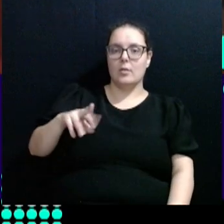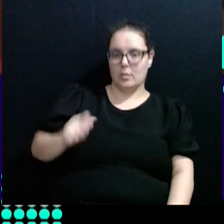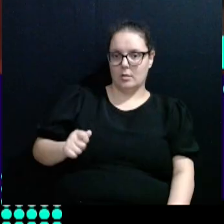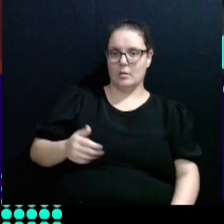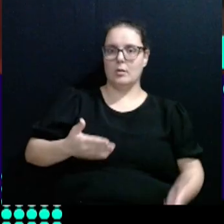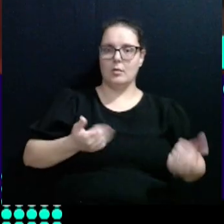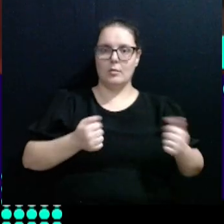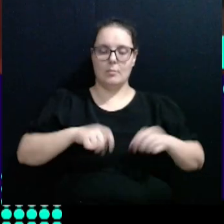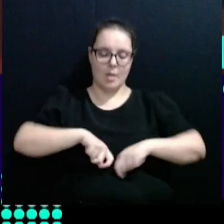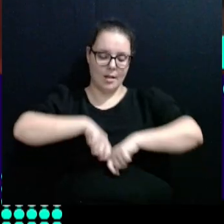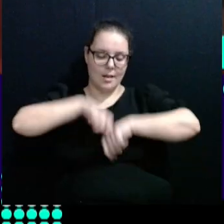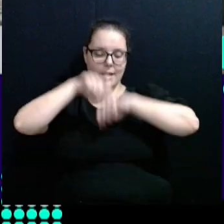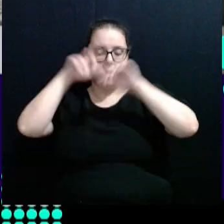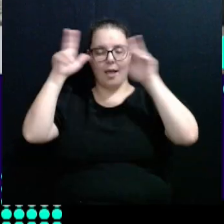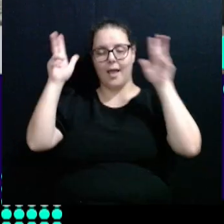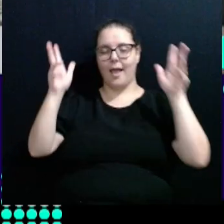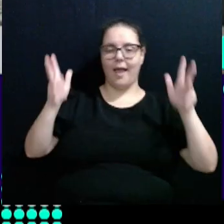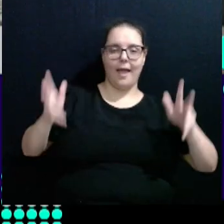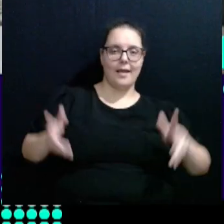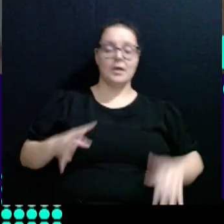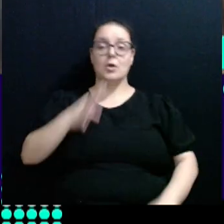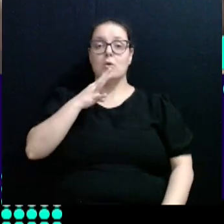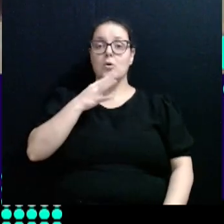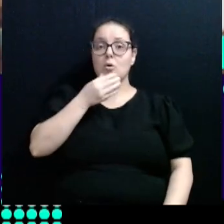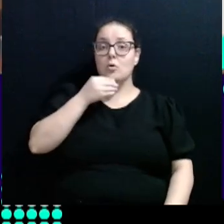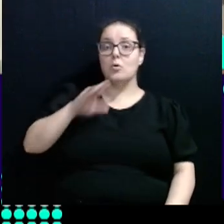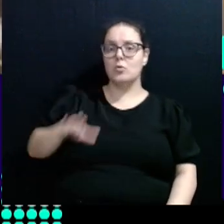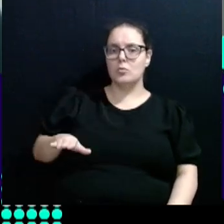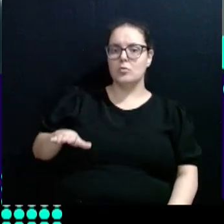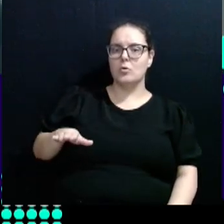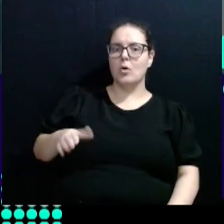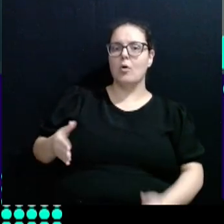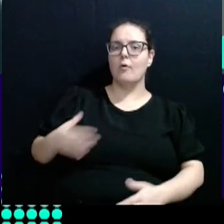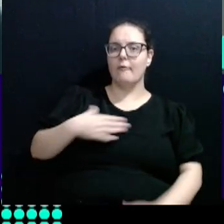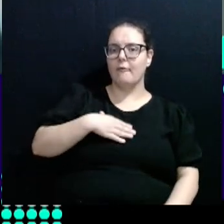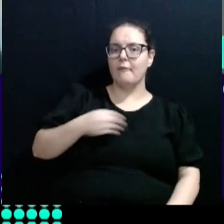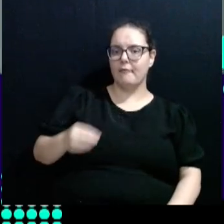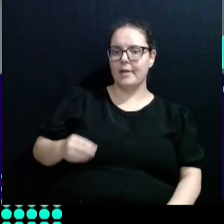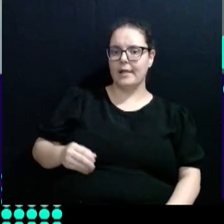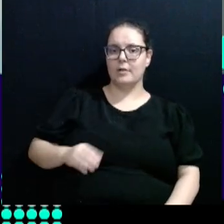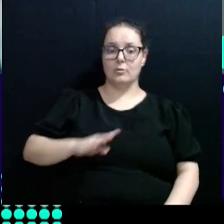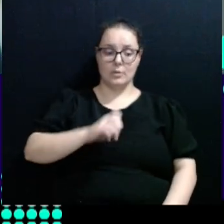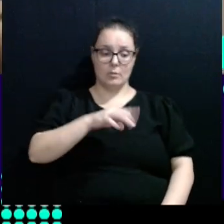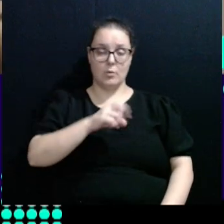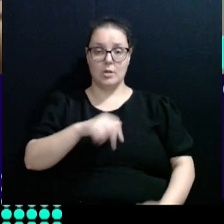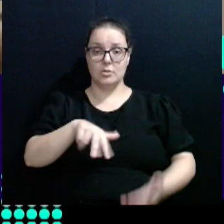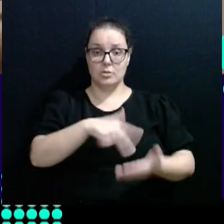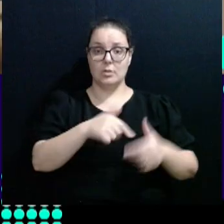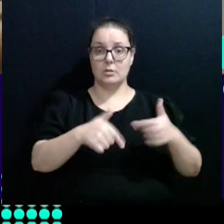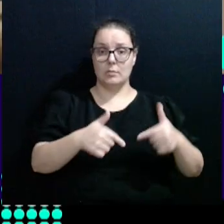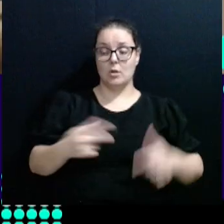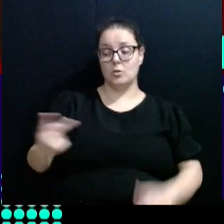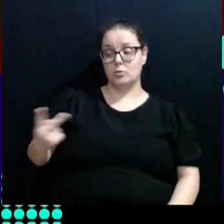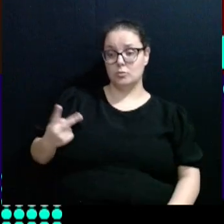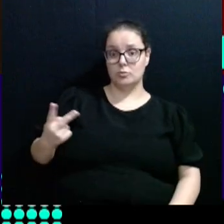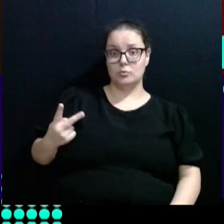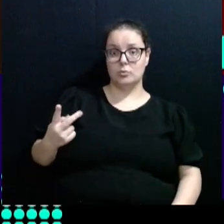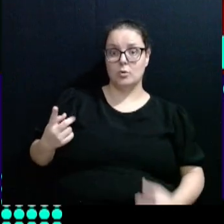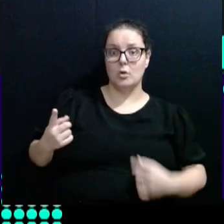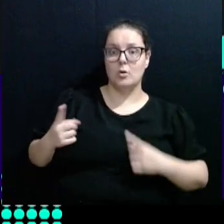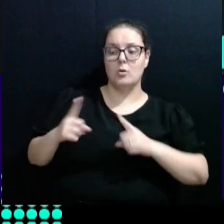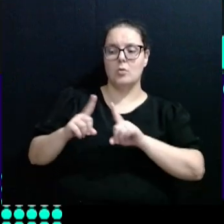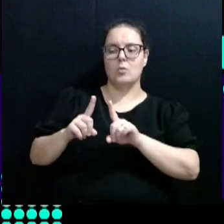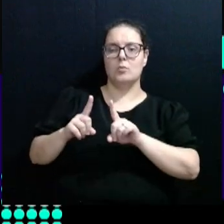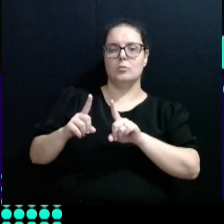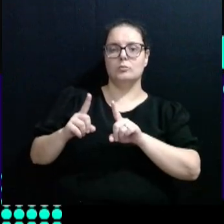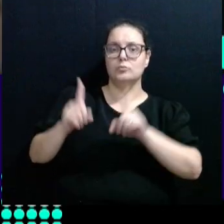que conhece o filho de um oligarca russo na boate em que trabalha. Os dois engatam um improvável romance e